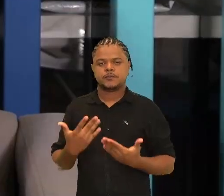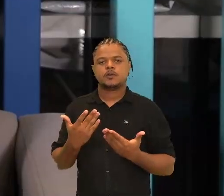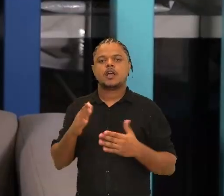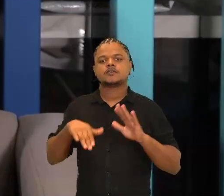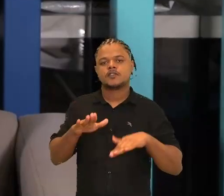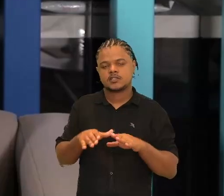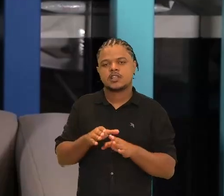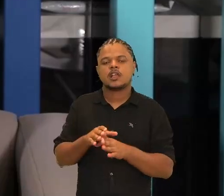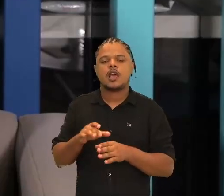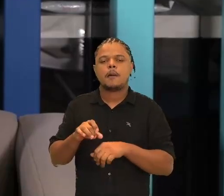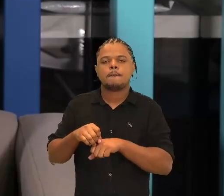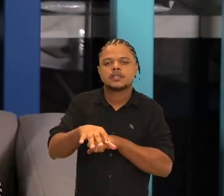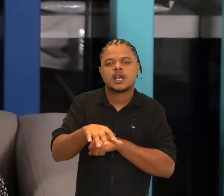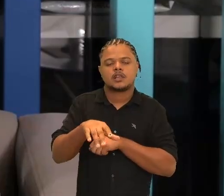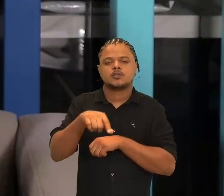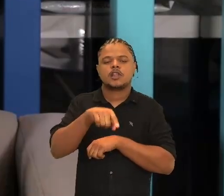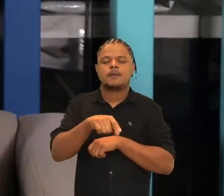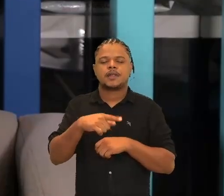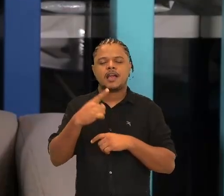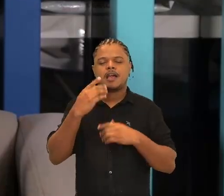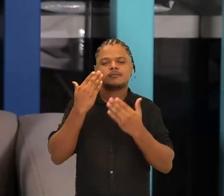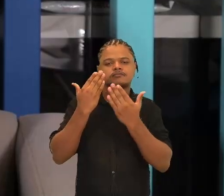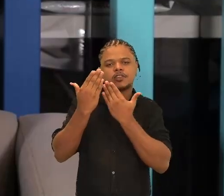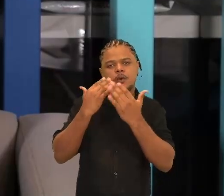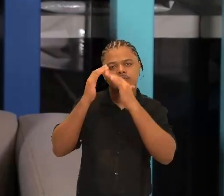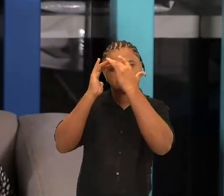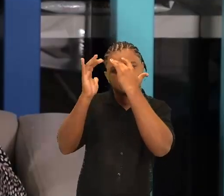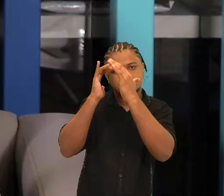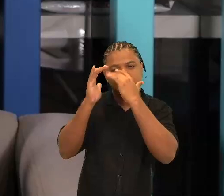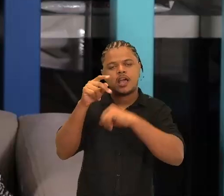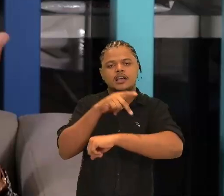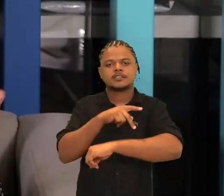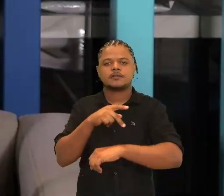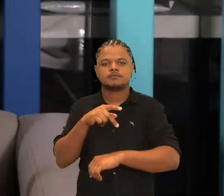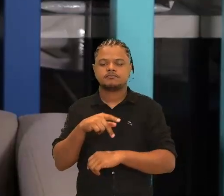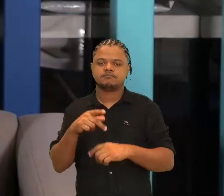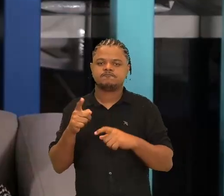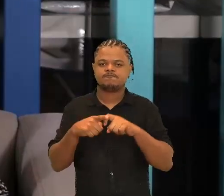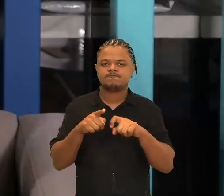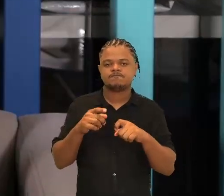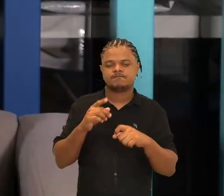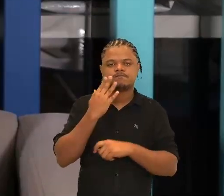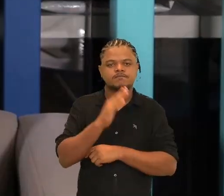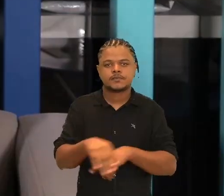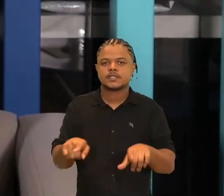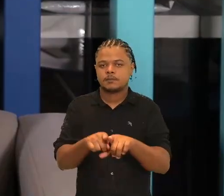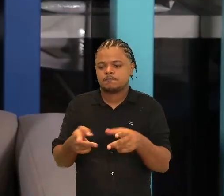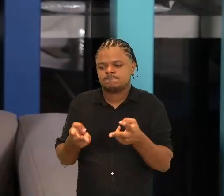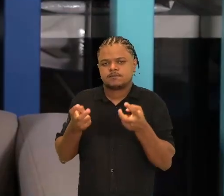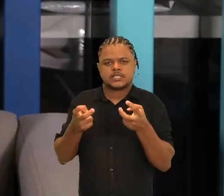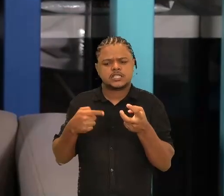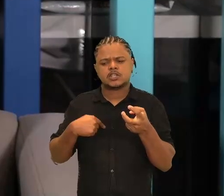para o neuropediatra, né? Então, para especialistas que possam acompanhar, avaliar, identificar o que